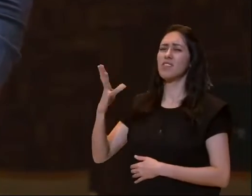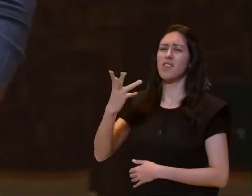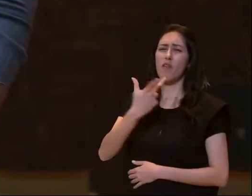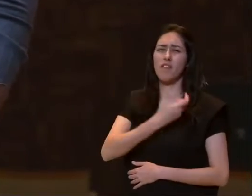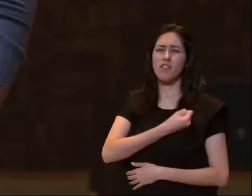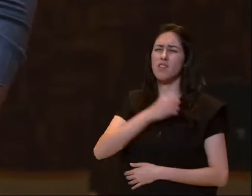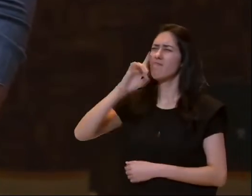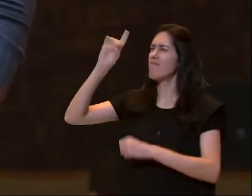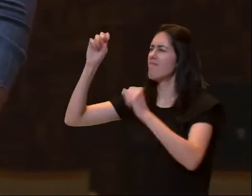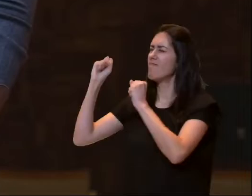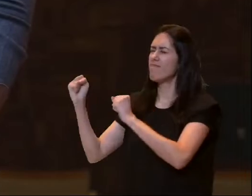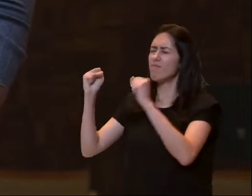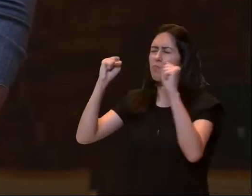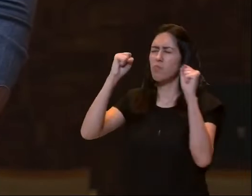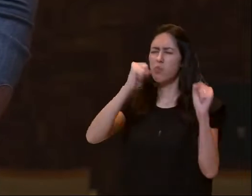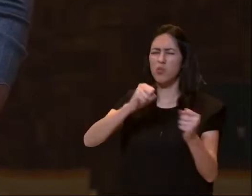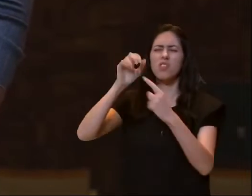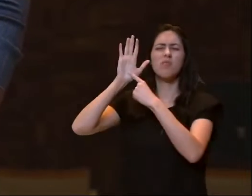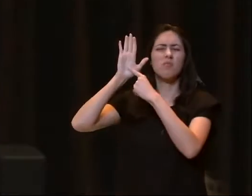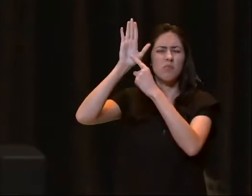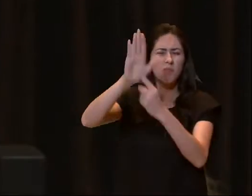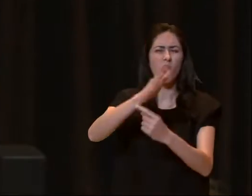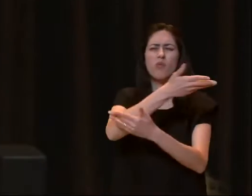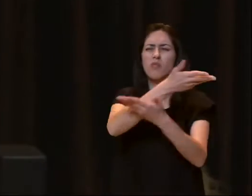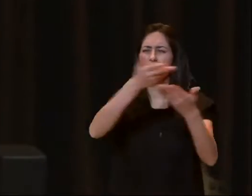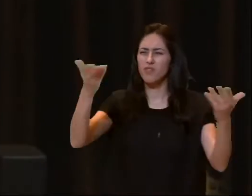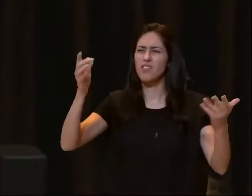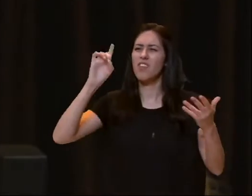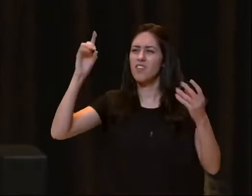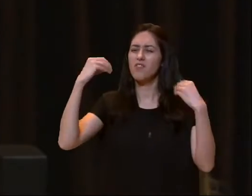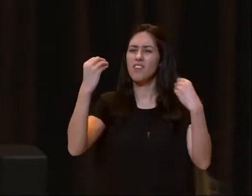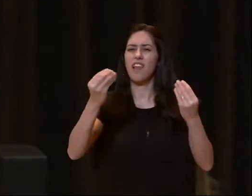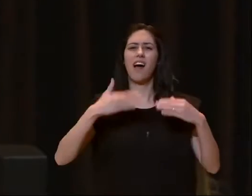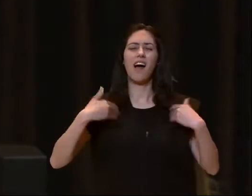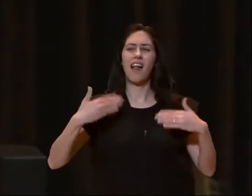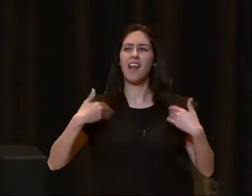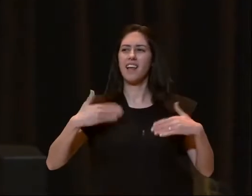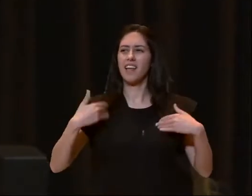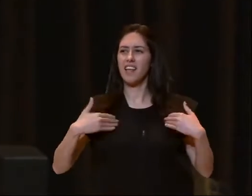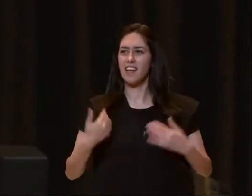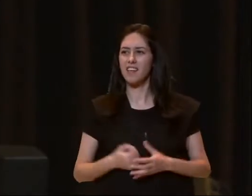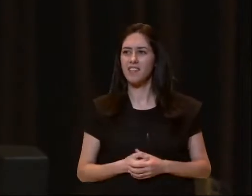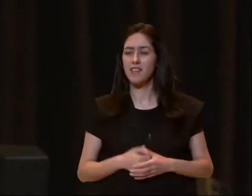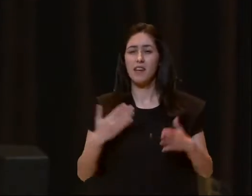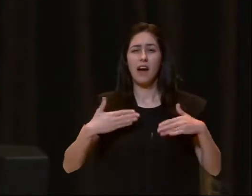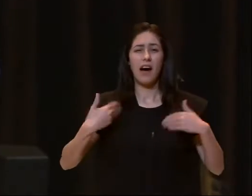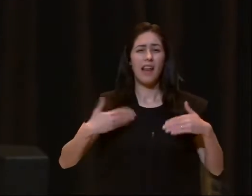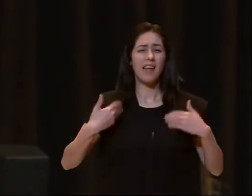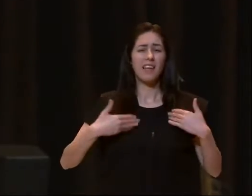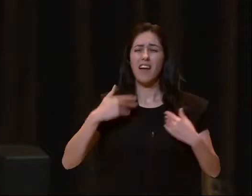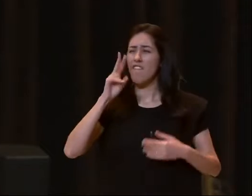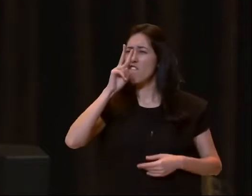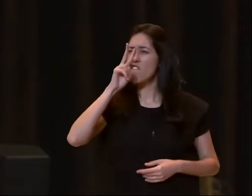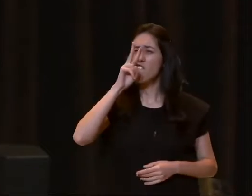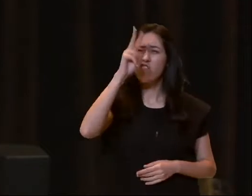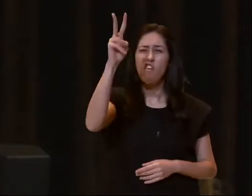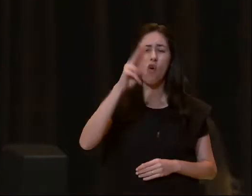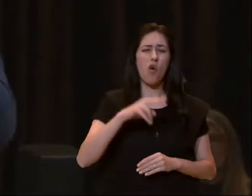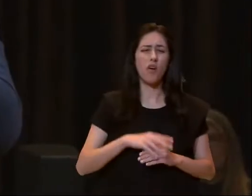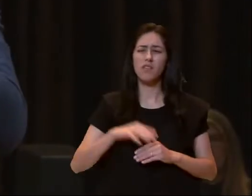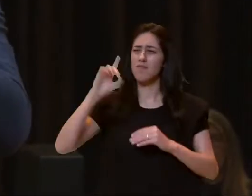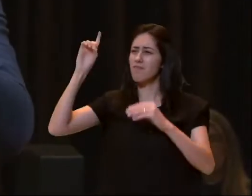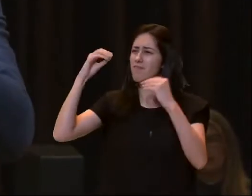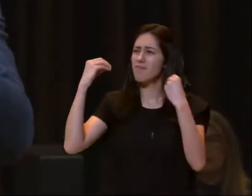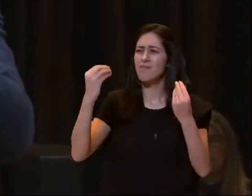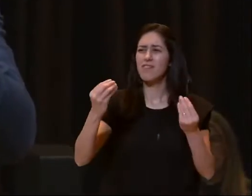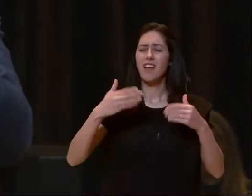O poder de Deus vai ser revelado a você em forma de alegria. Alegria que nos fortalece, alegria da